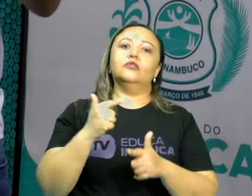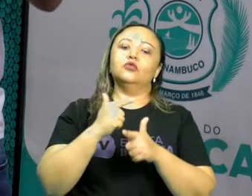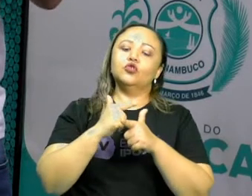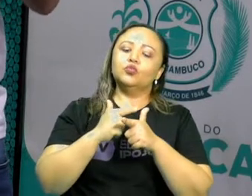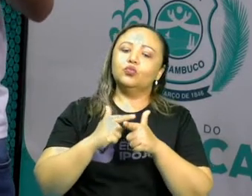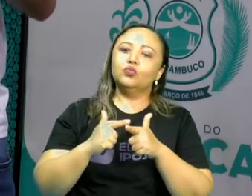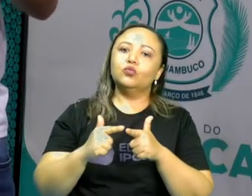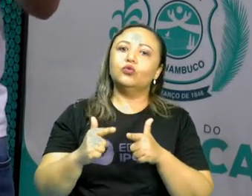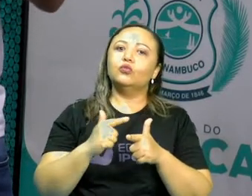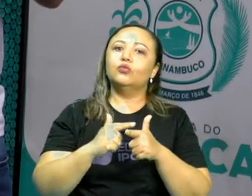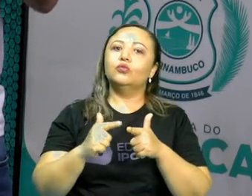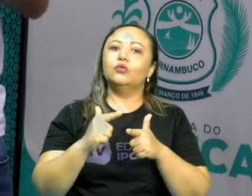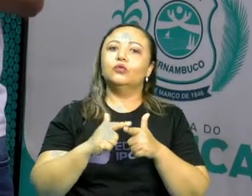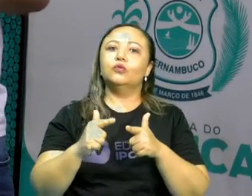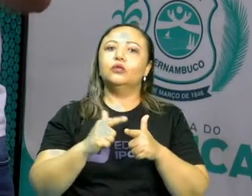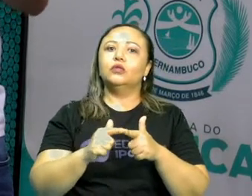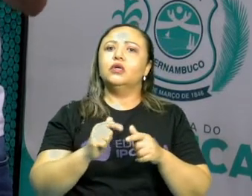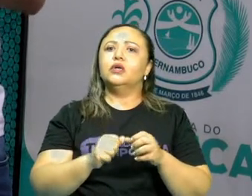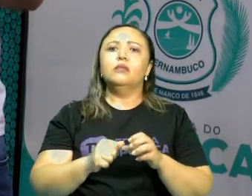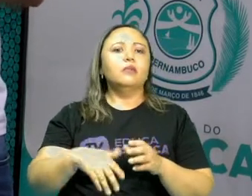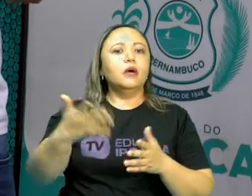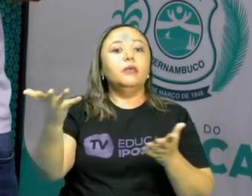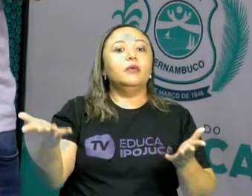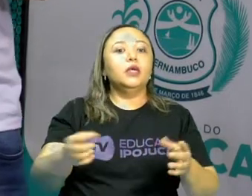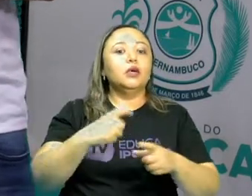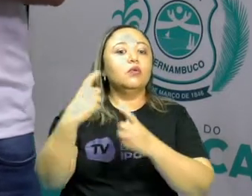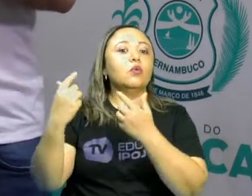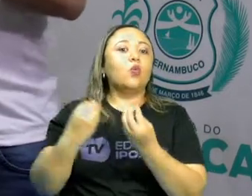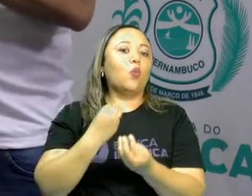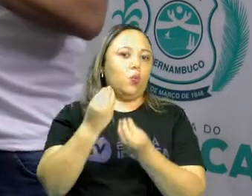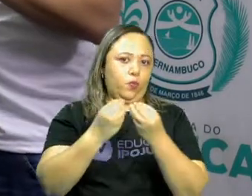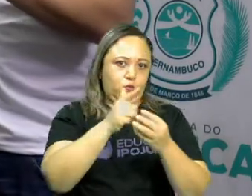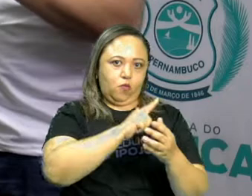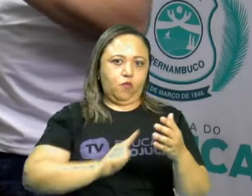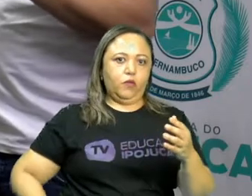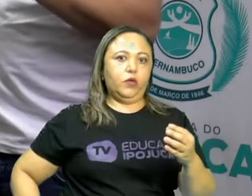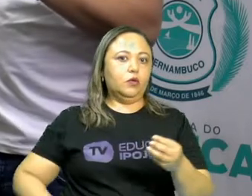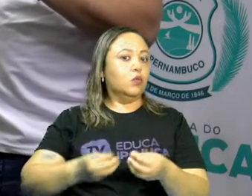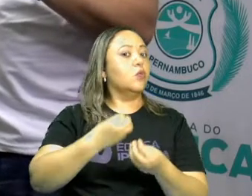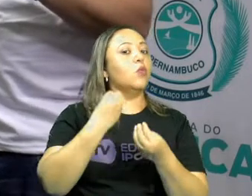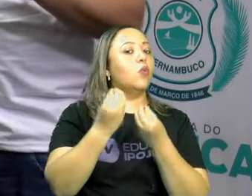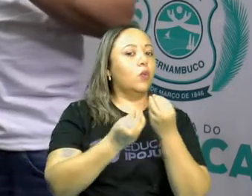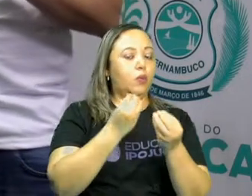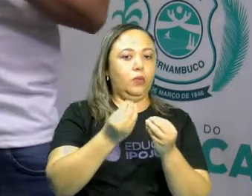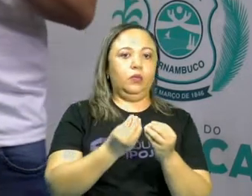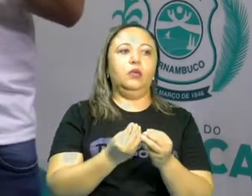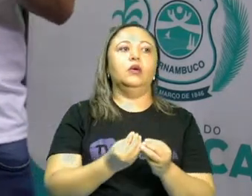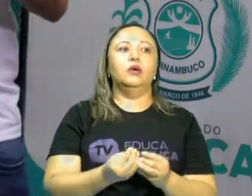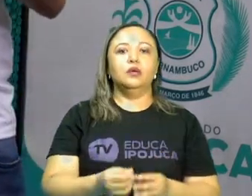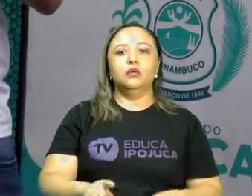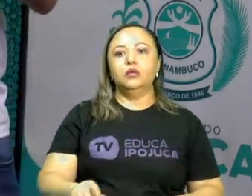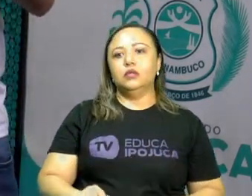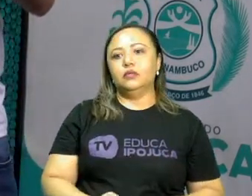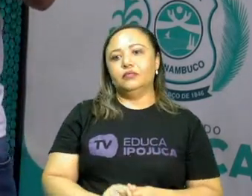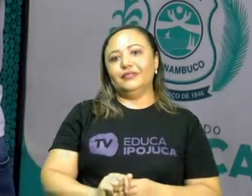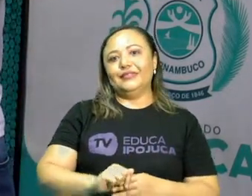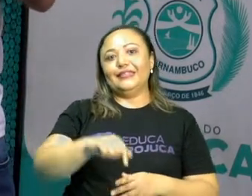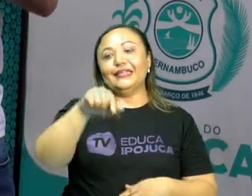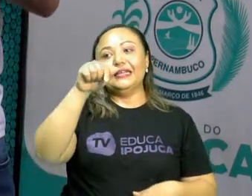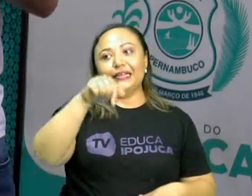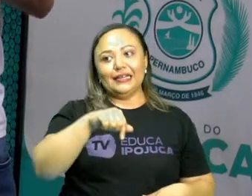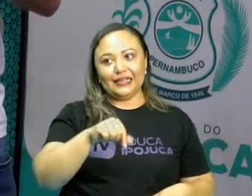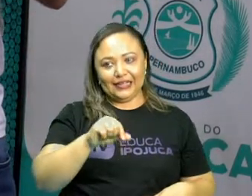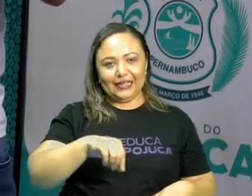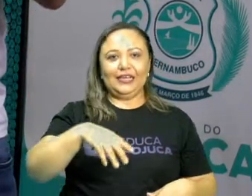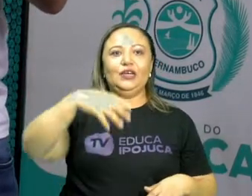os aspectos tá bem Bom primeiramente nós temos o absolutismo